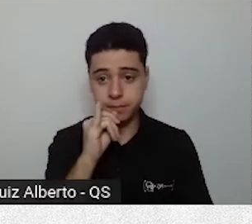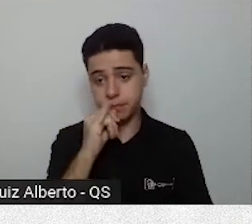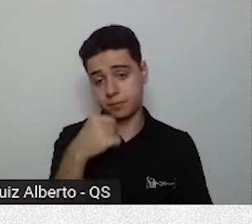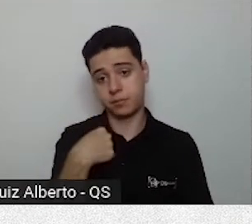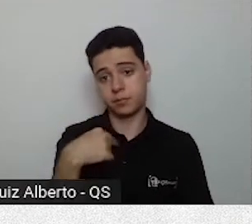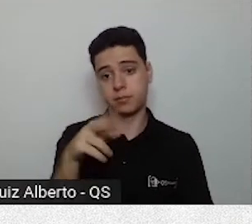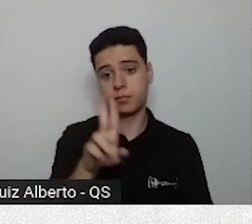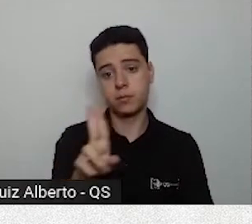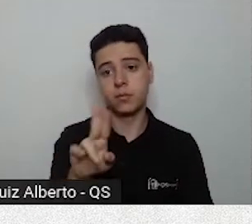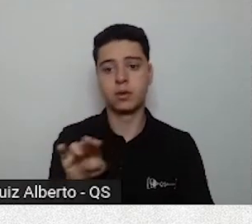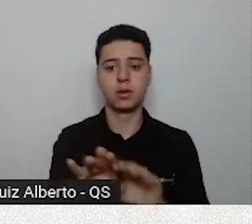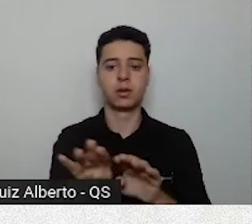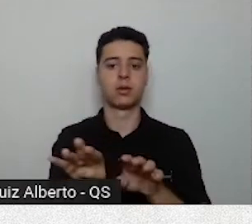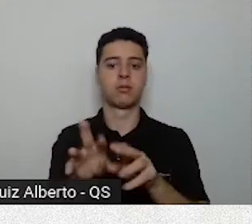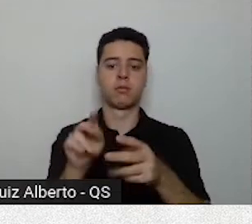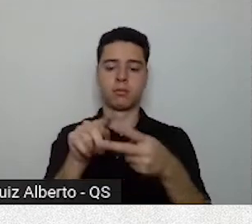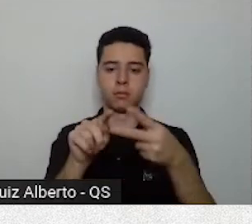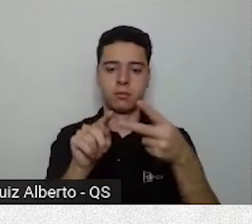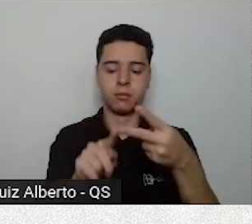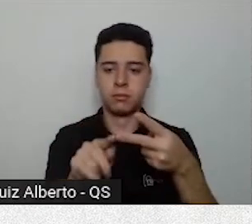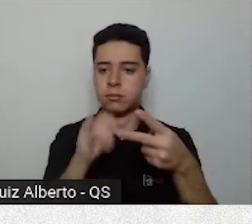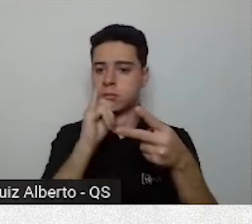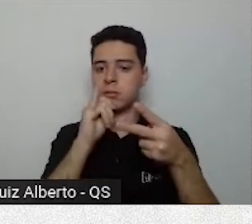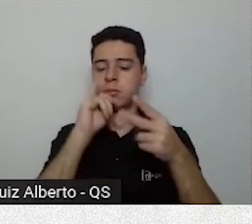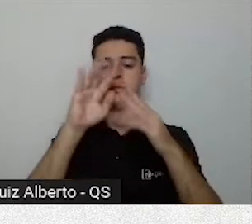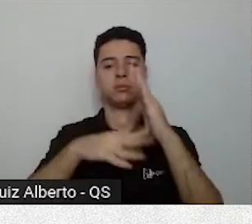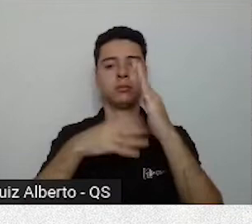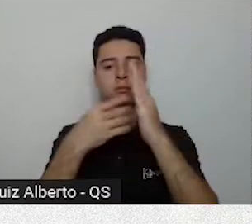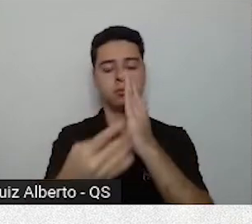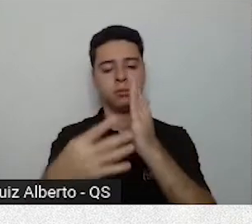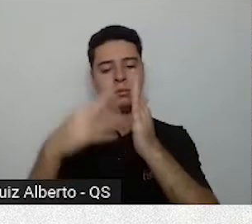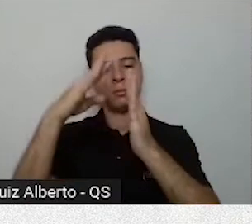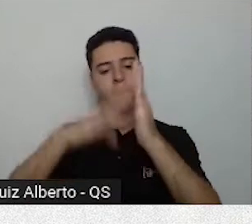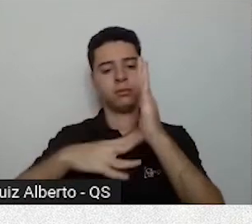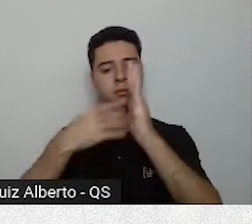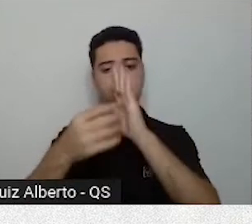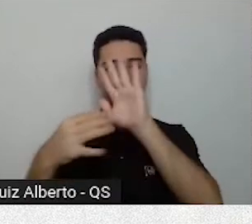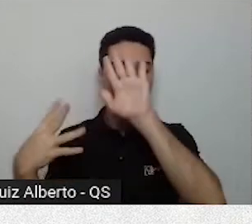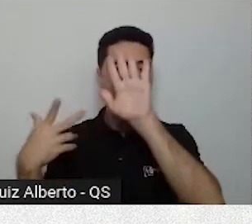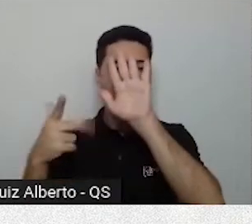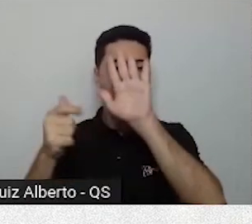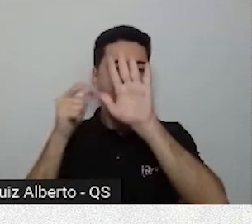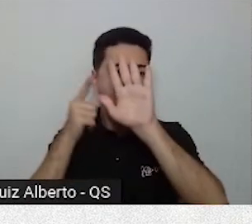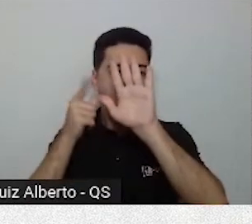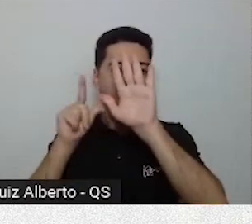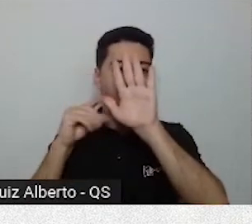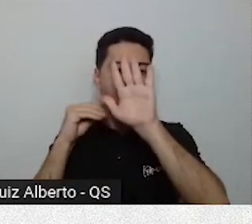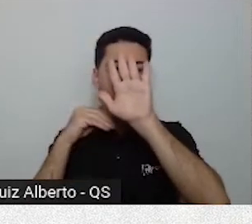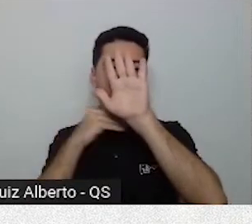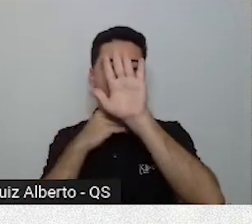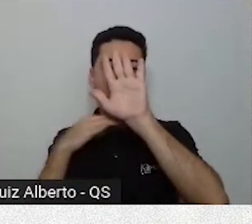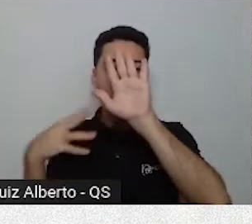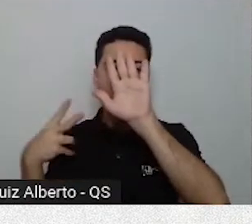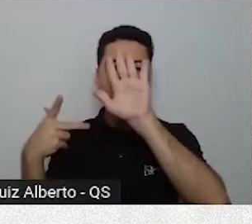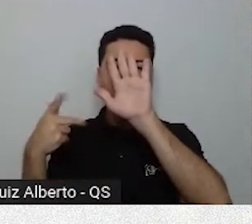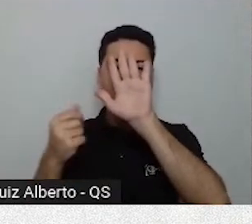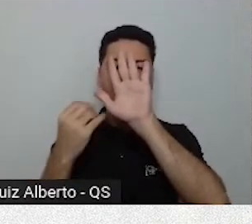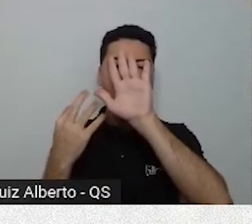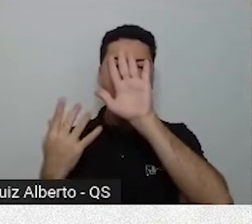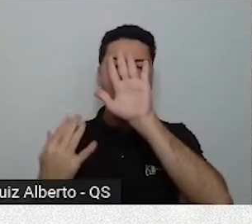2 camadas do café com pincel e aí dá para ver um pouquinho mais dessa cor.